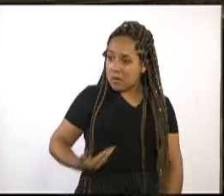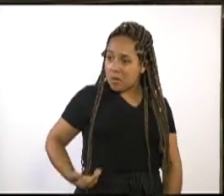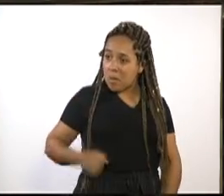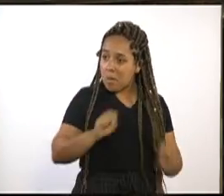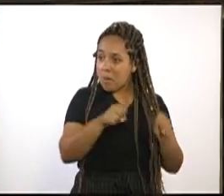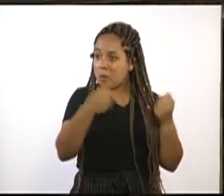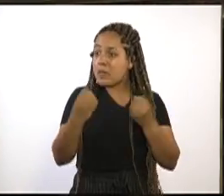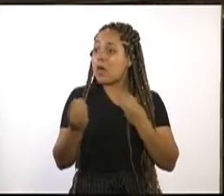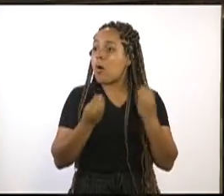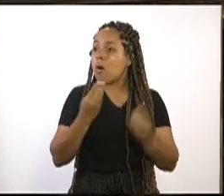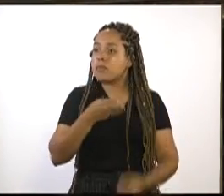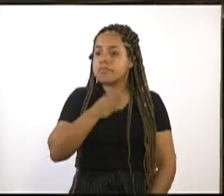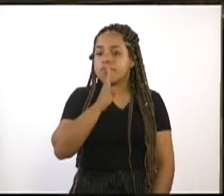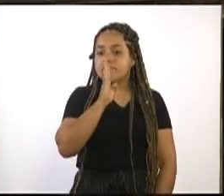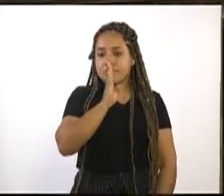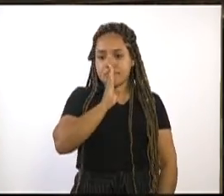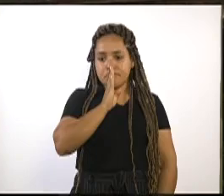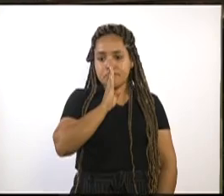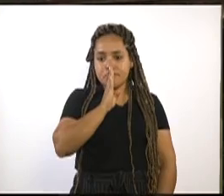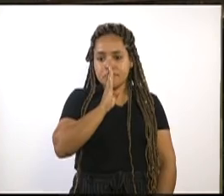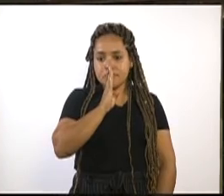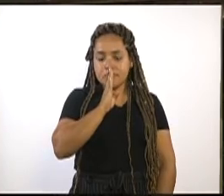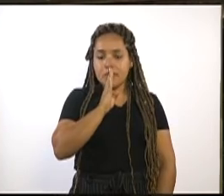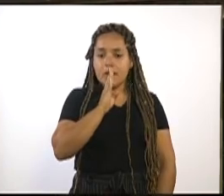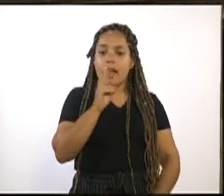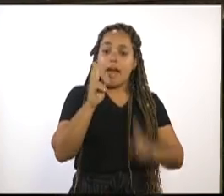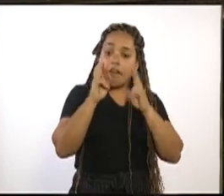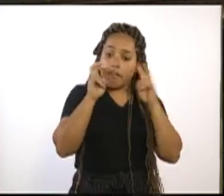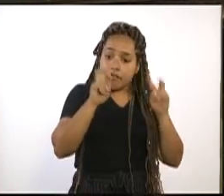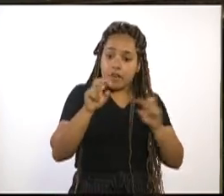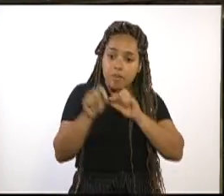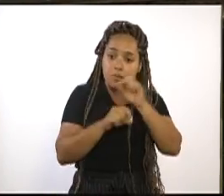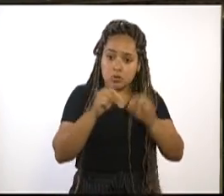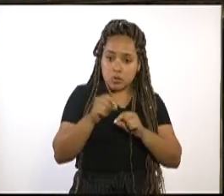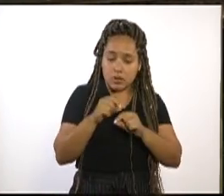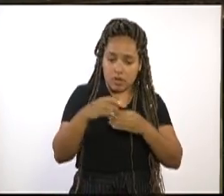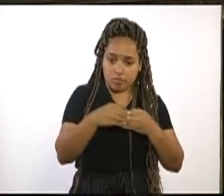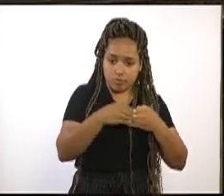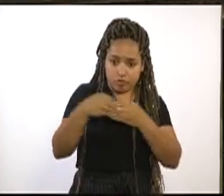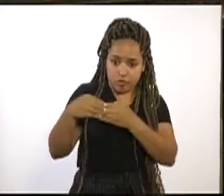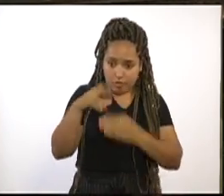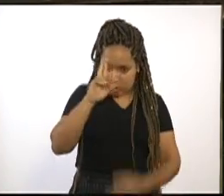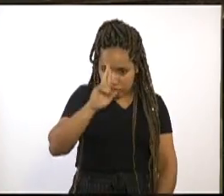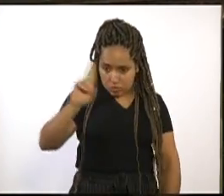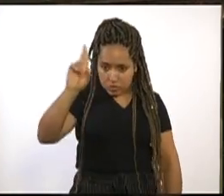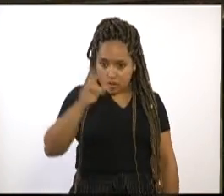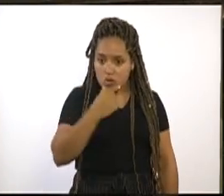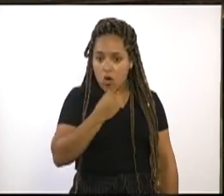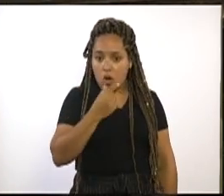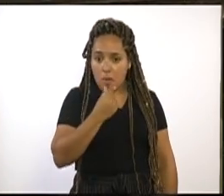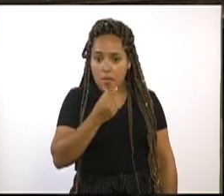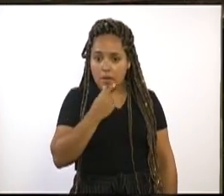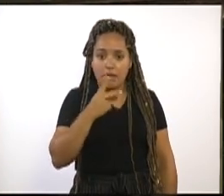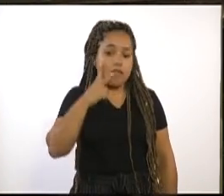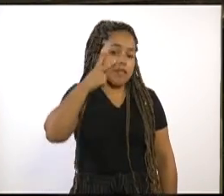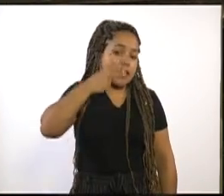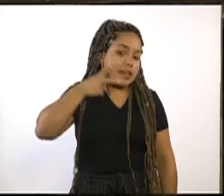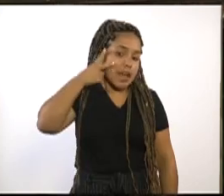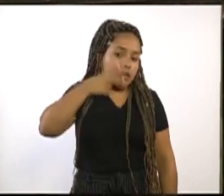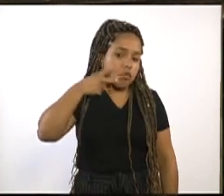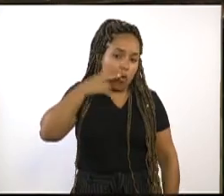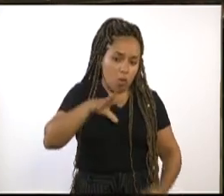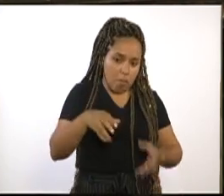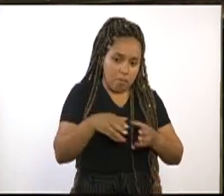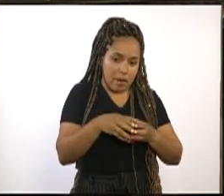Nós tivemos há pouco, capitaneada pelo nosso colega de partido, vereador Tarcísio Mota, a CPI